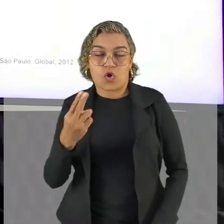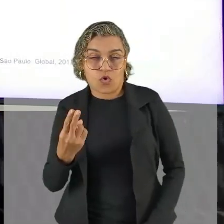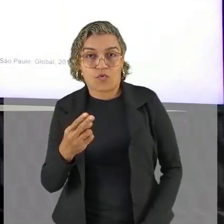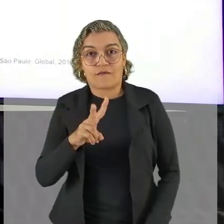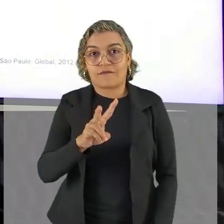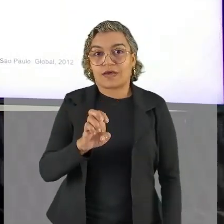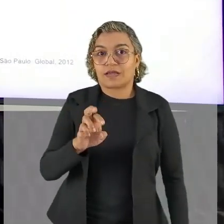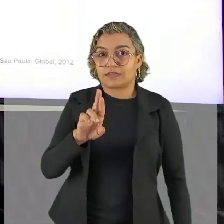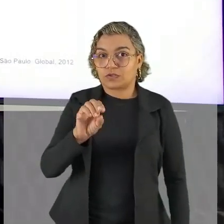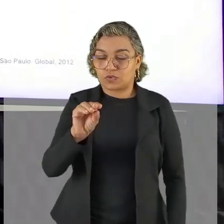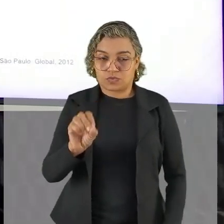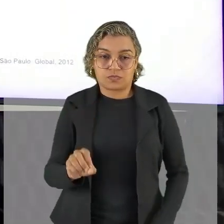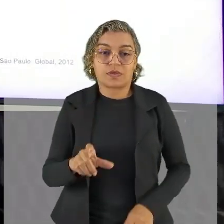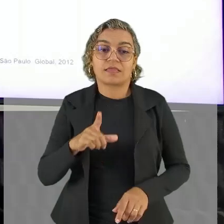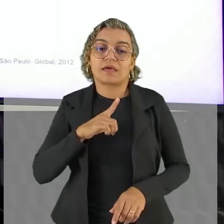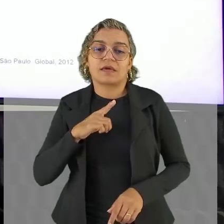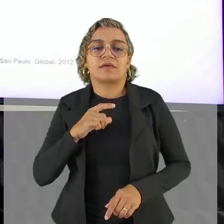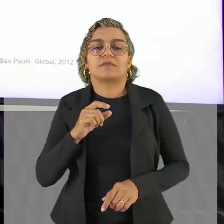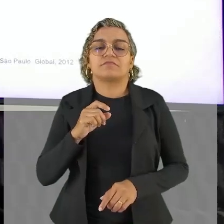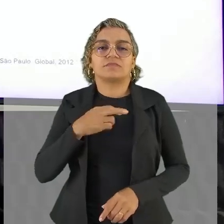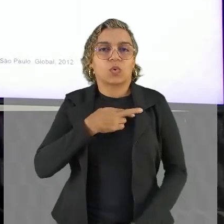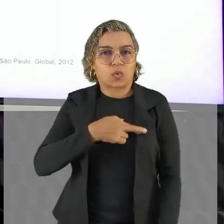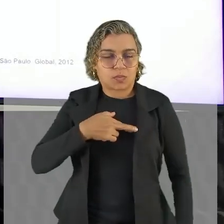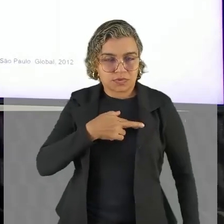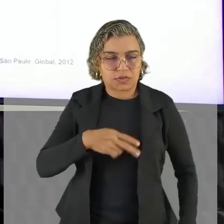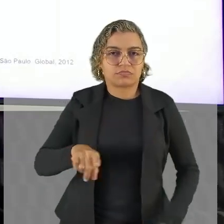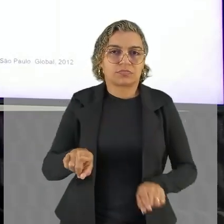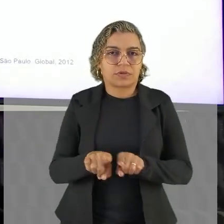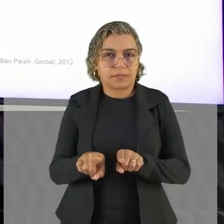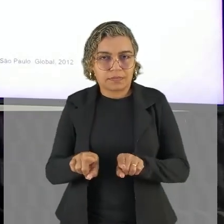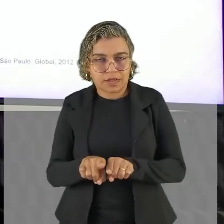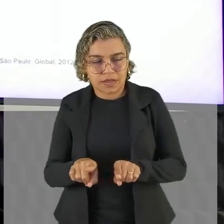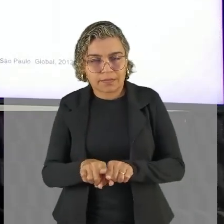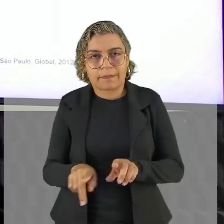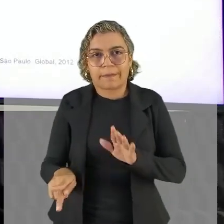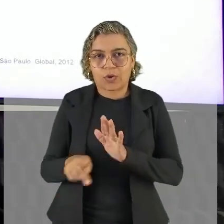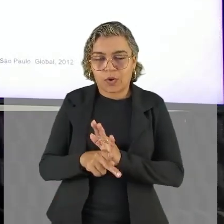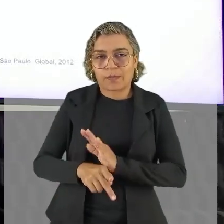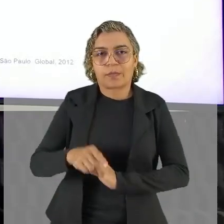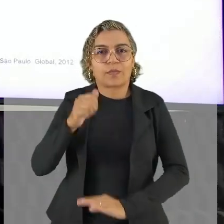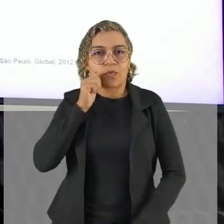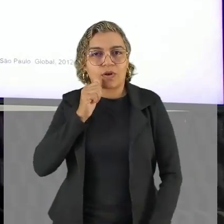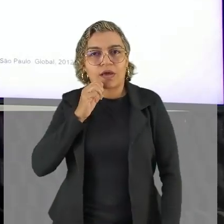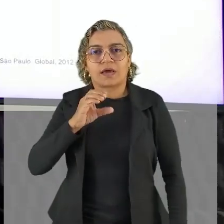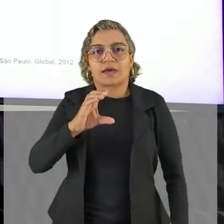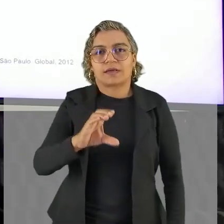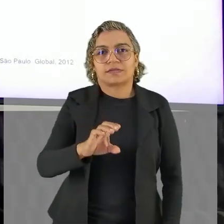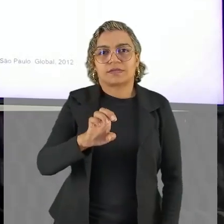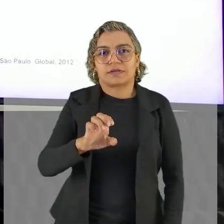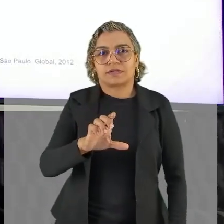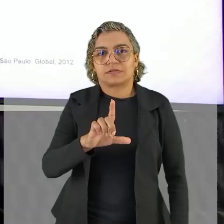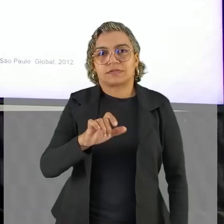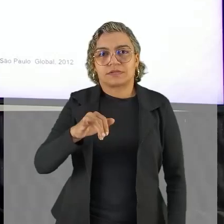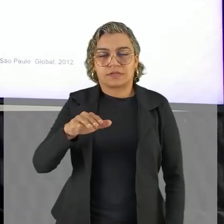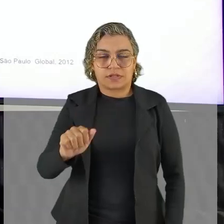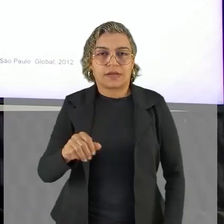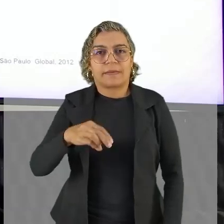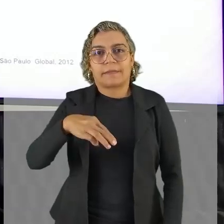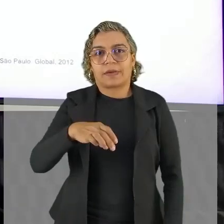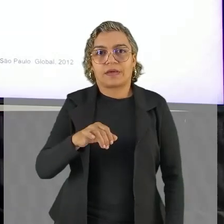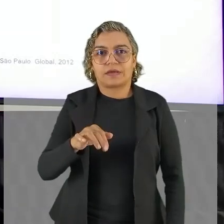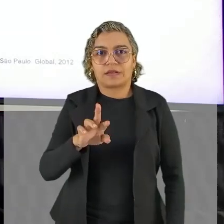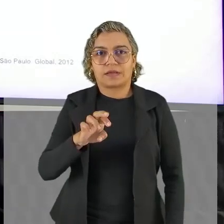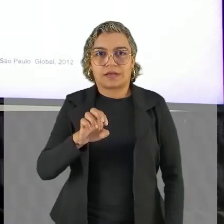já sabe, do Romanceiro da Inconfidência, da Cecília Meirelles, que já foi tema